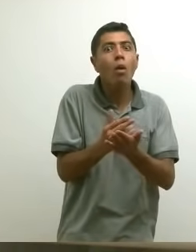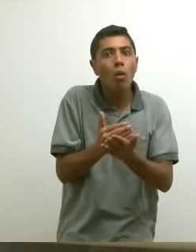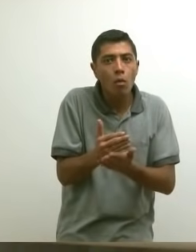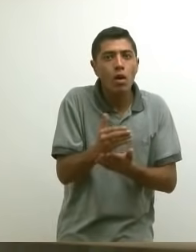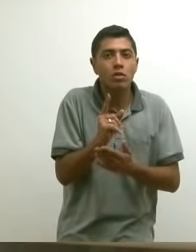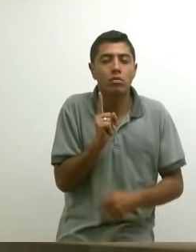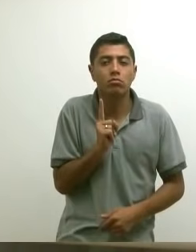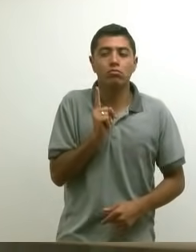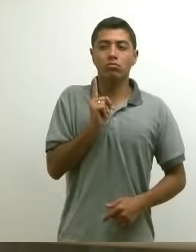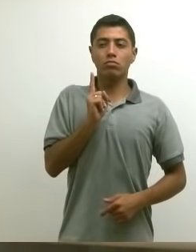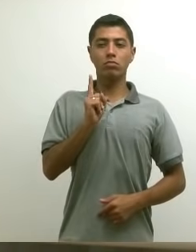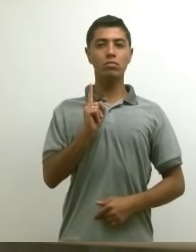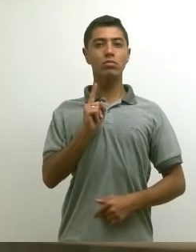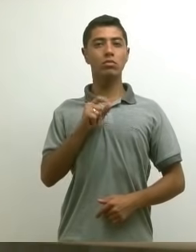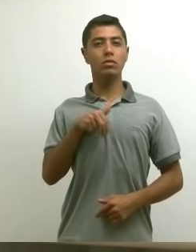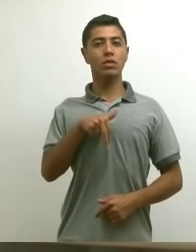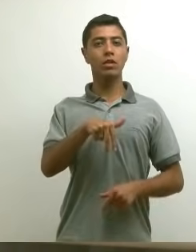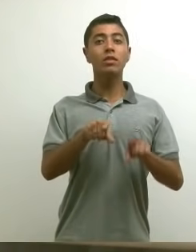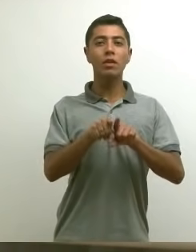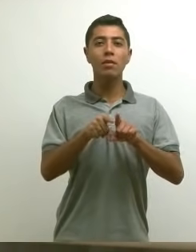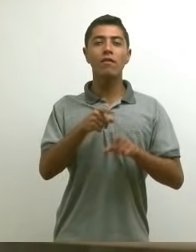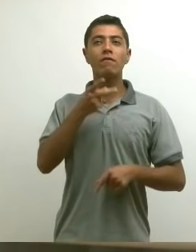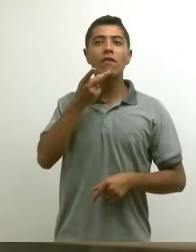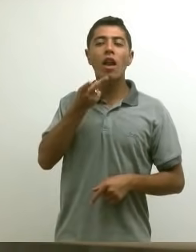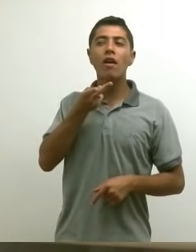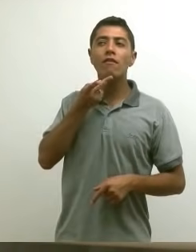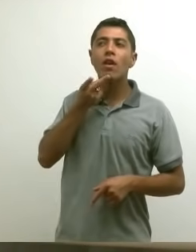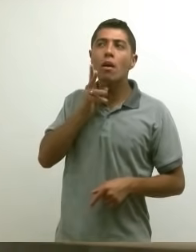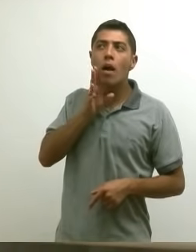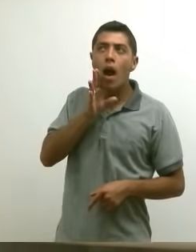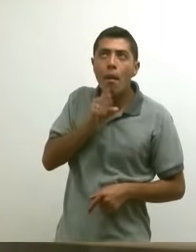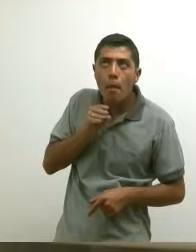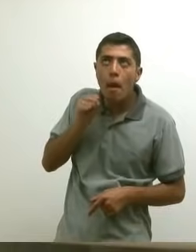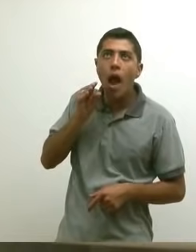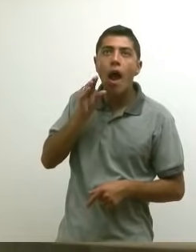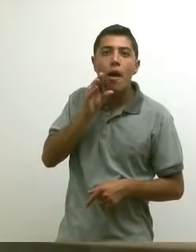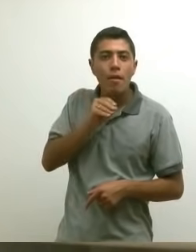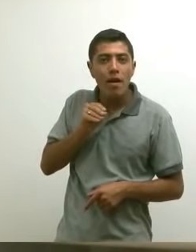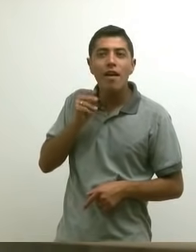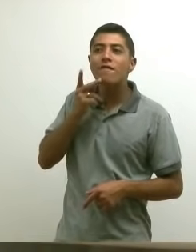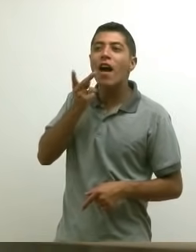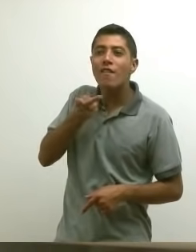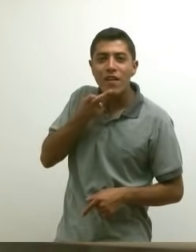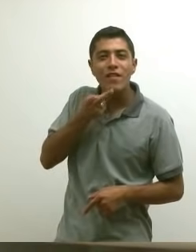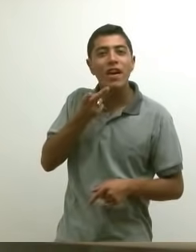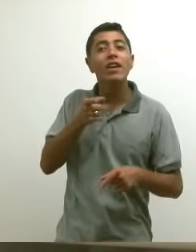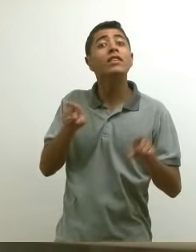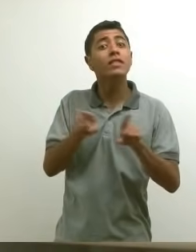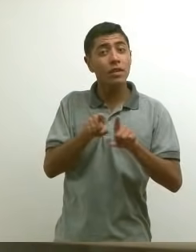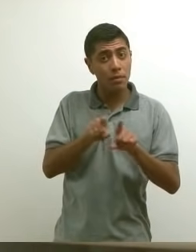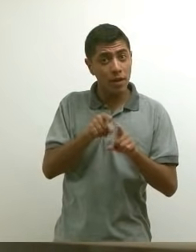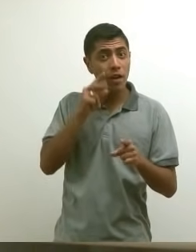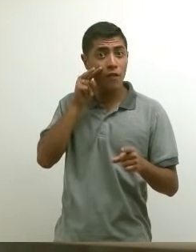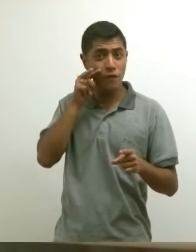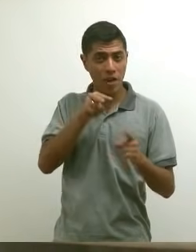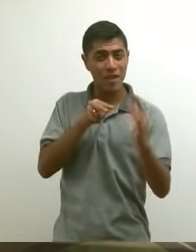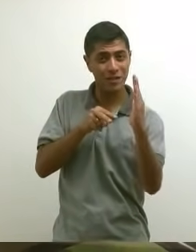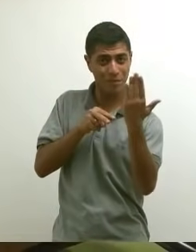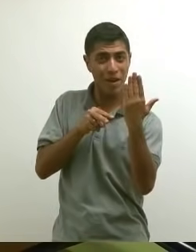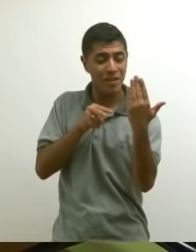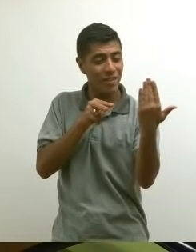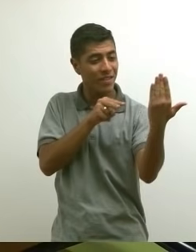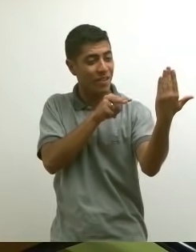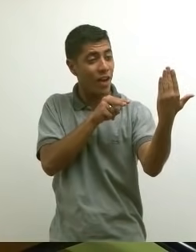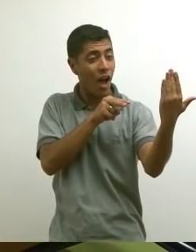complexa ea capacidade em perto dos dois anos e se olhar no espelho e falar que sou eu